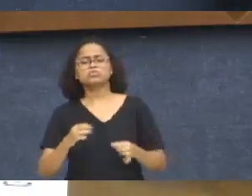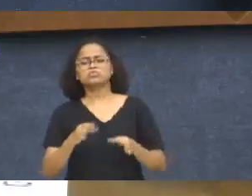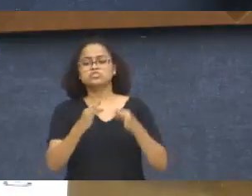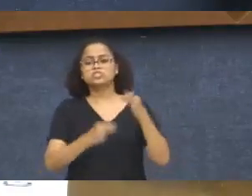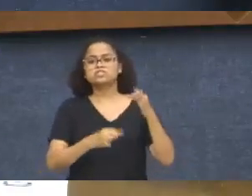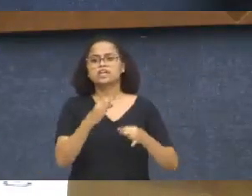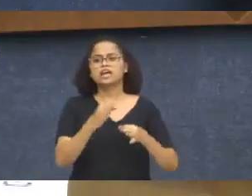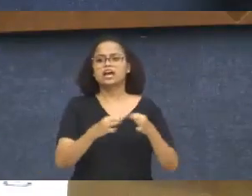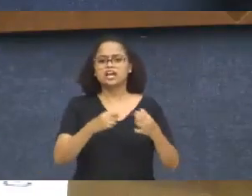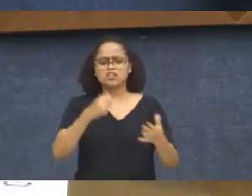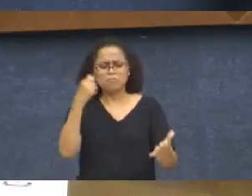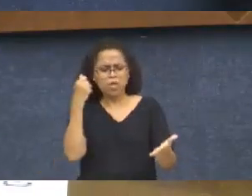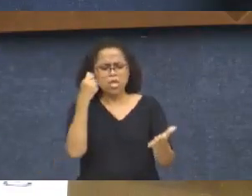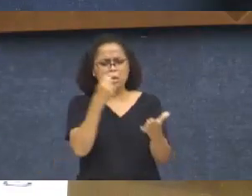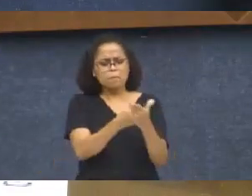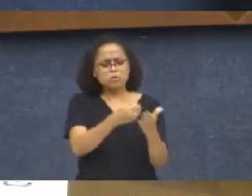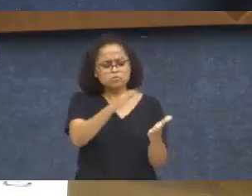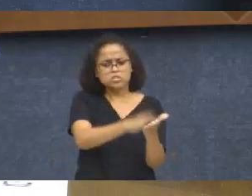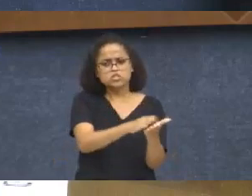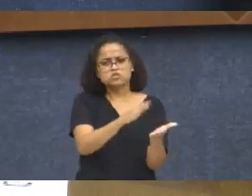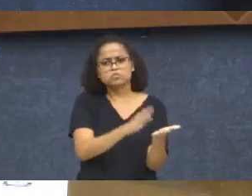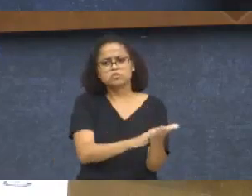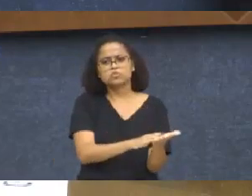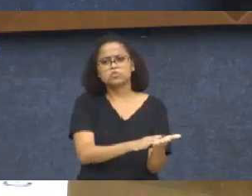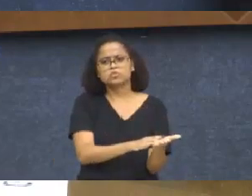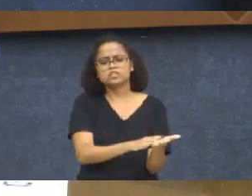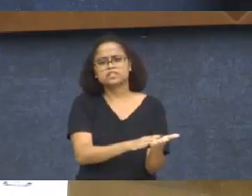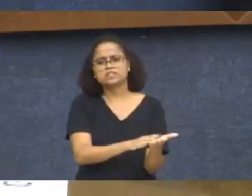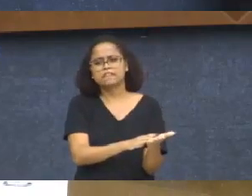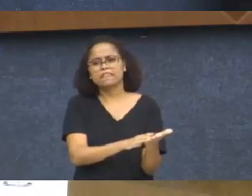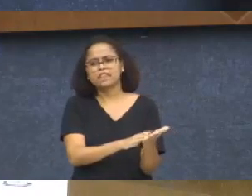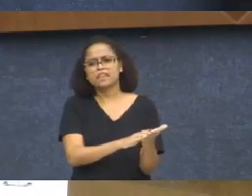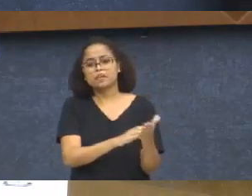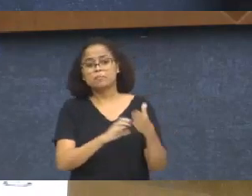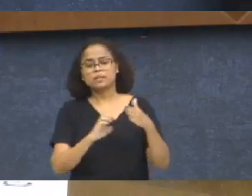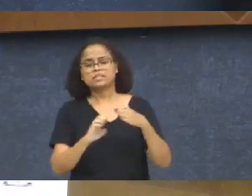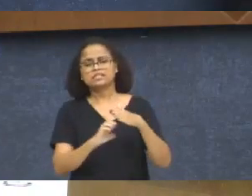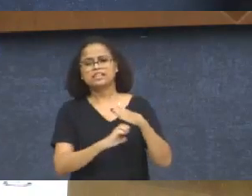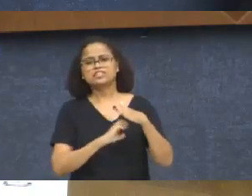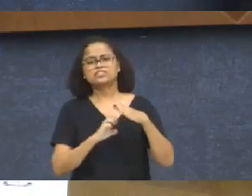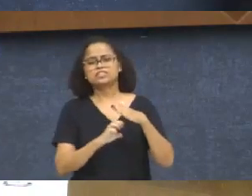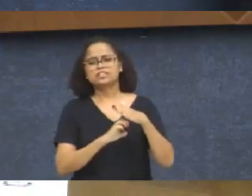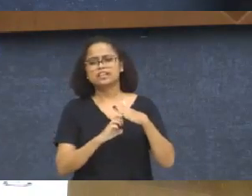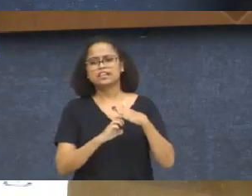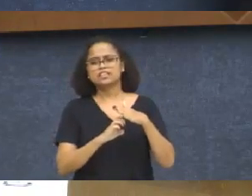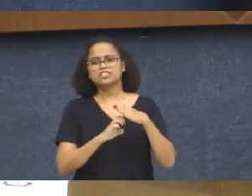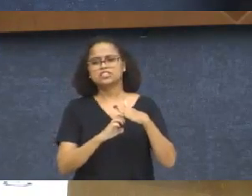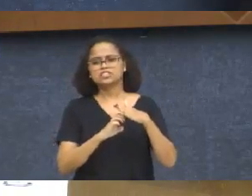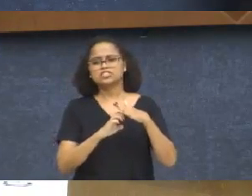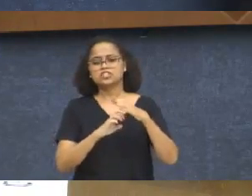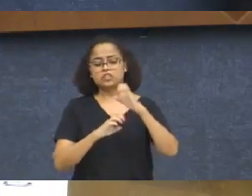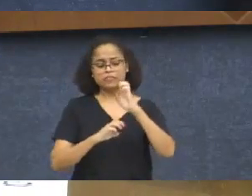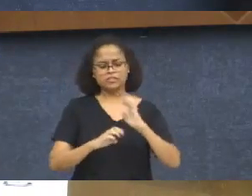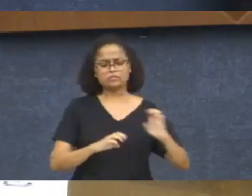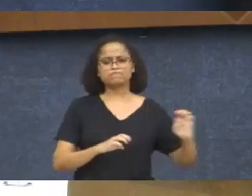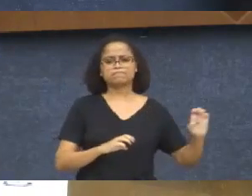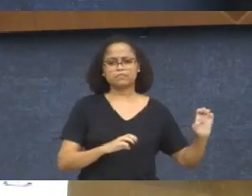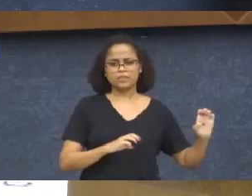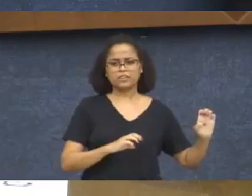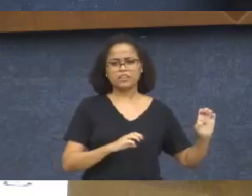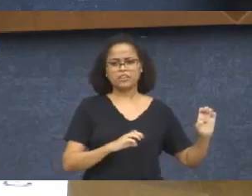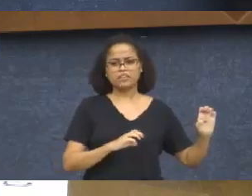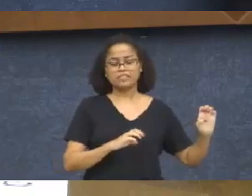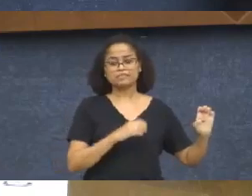multas para entidades que fazem parte do time da esquerda, não conseguem